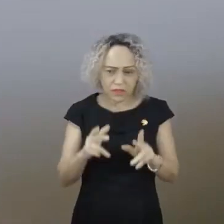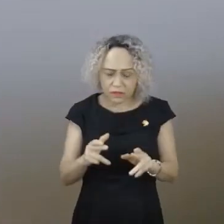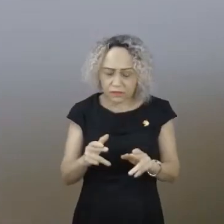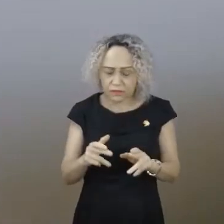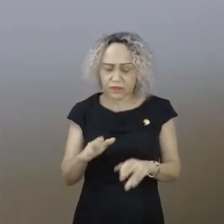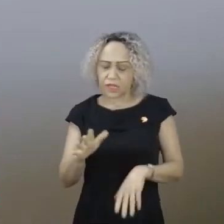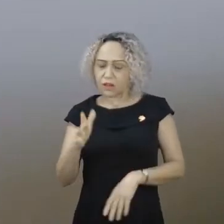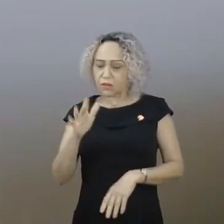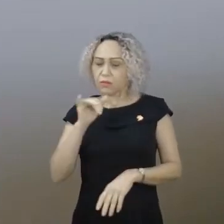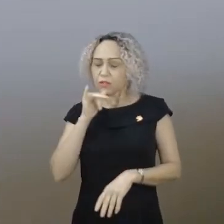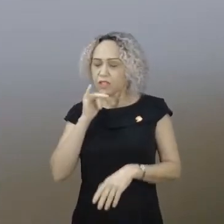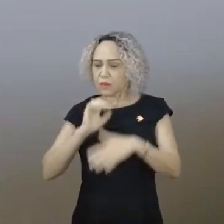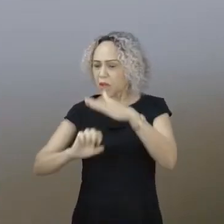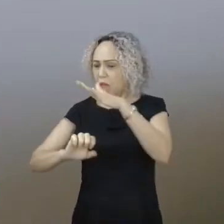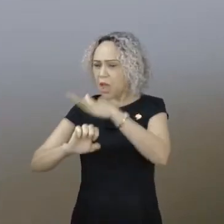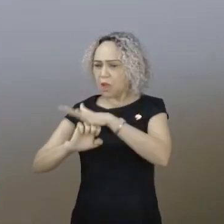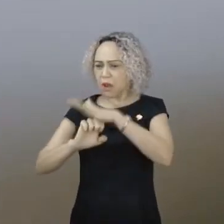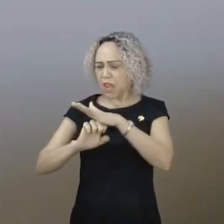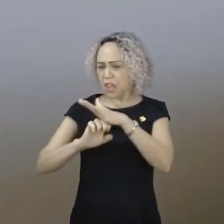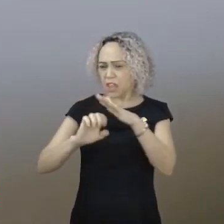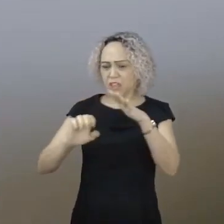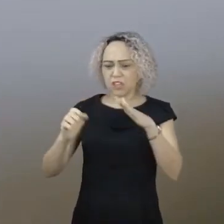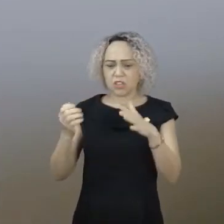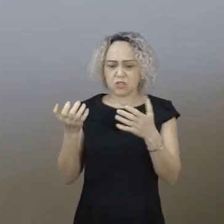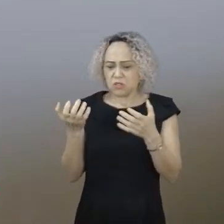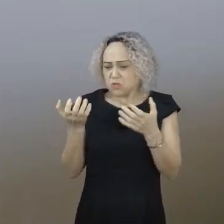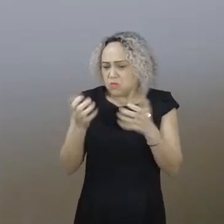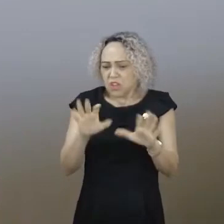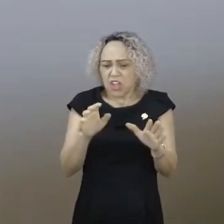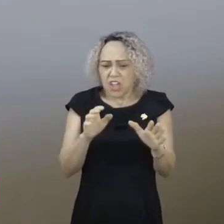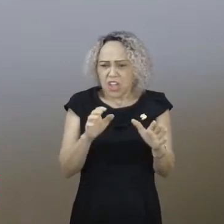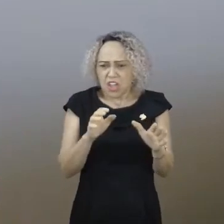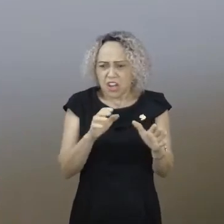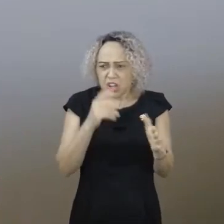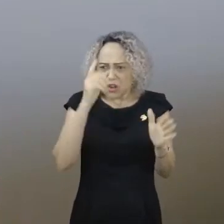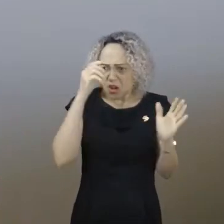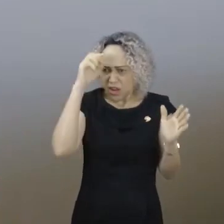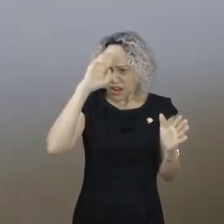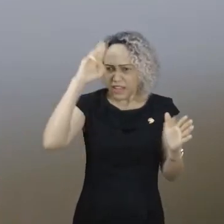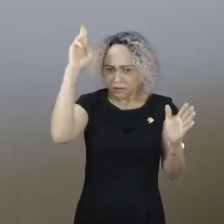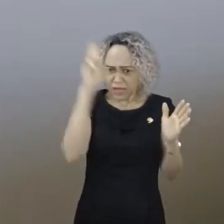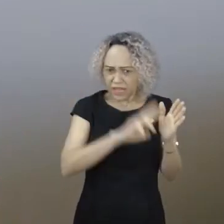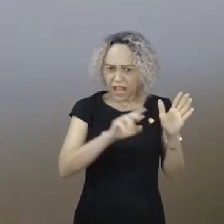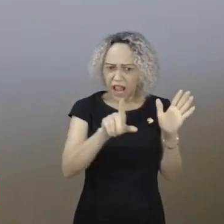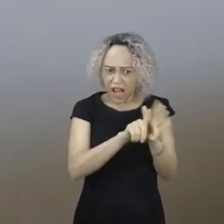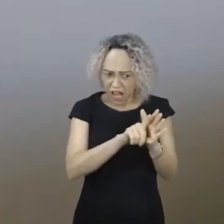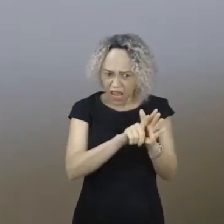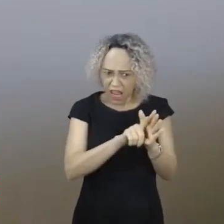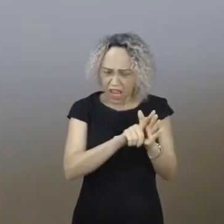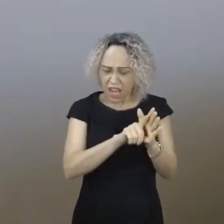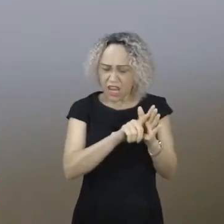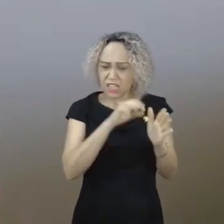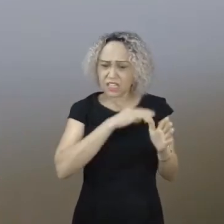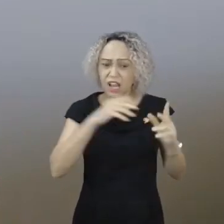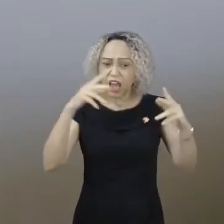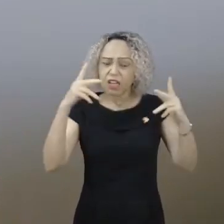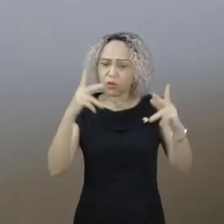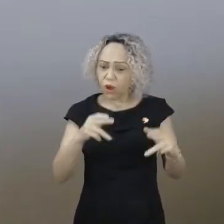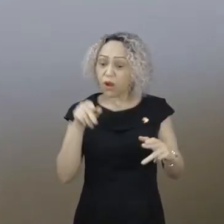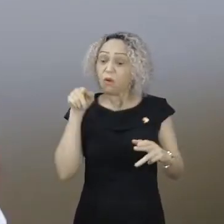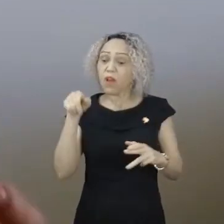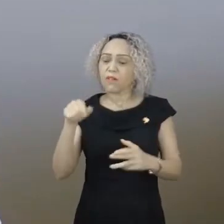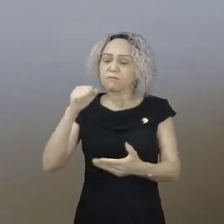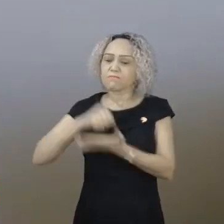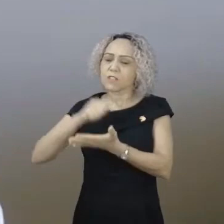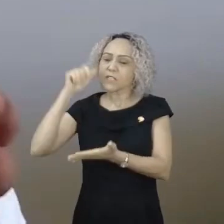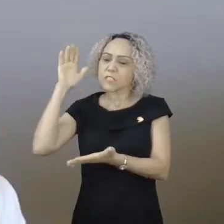ser denunciado, que vai ser 10 vezes o salário que deveria ser pago, ele vai pagar de multa